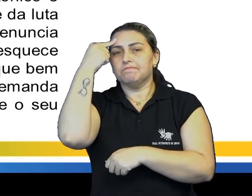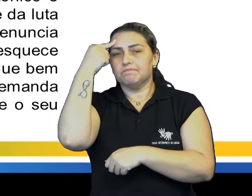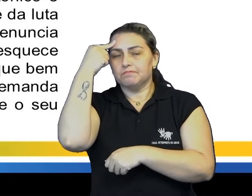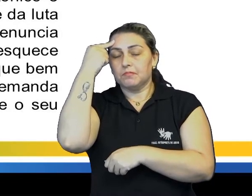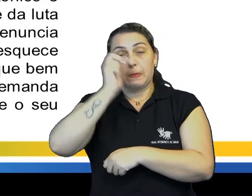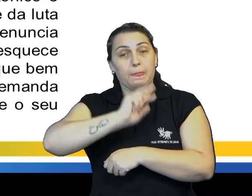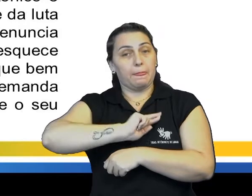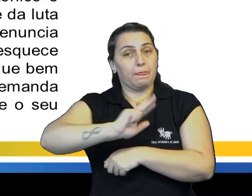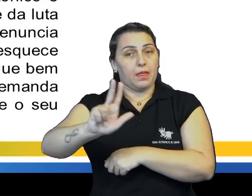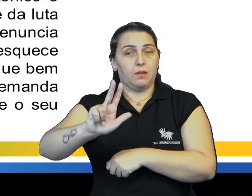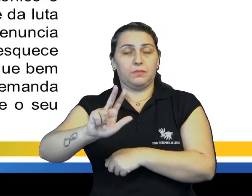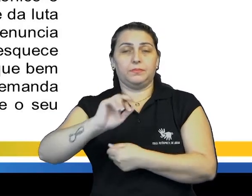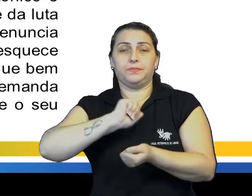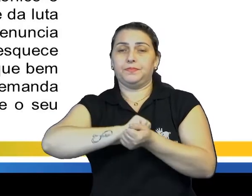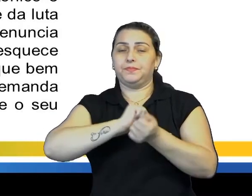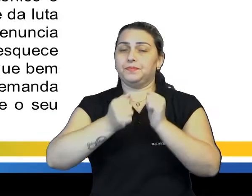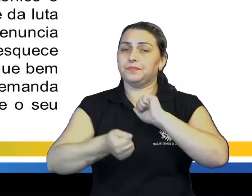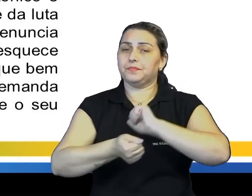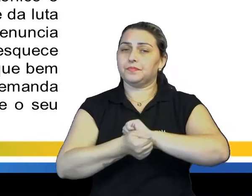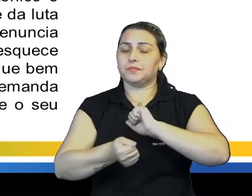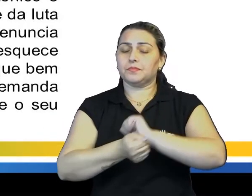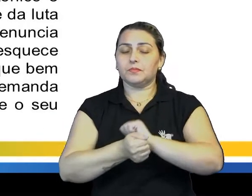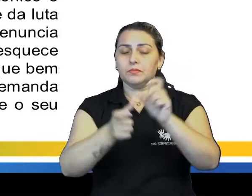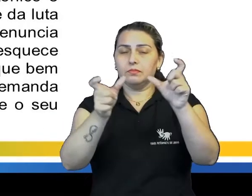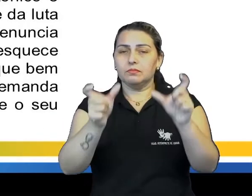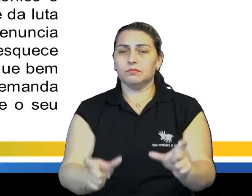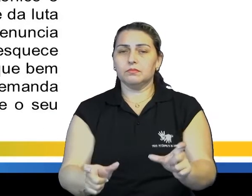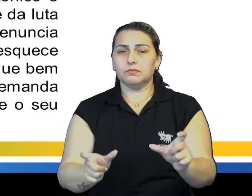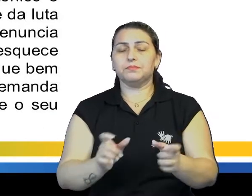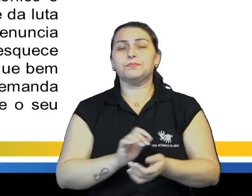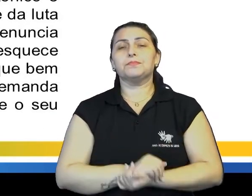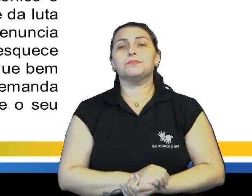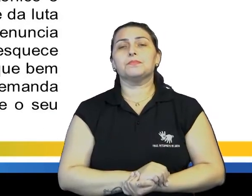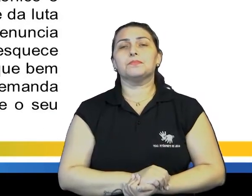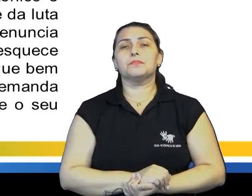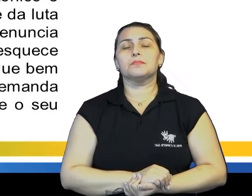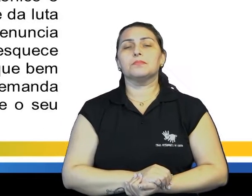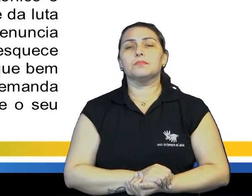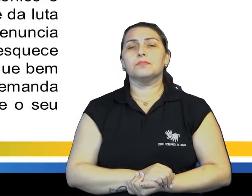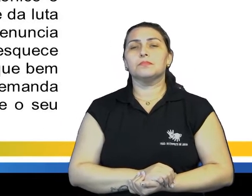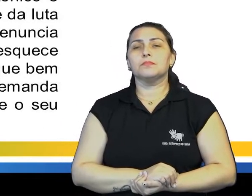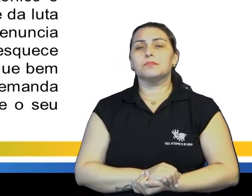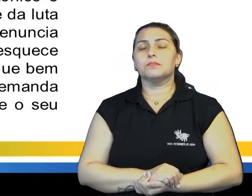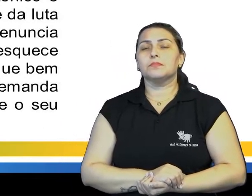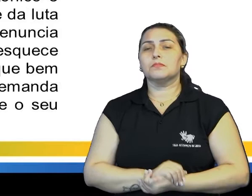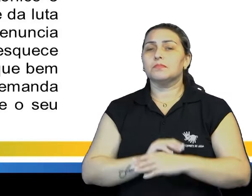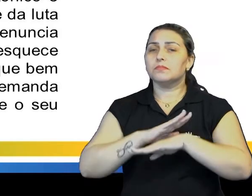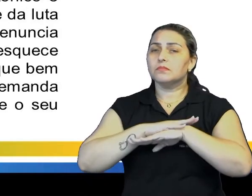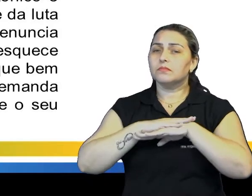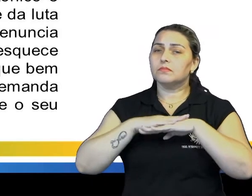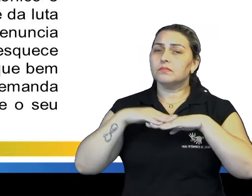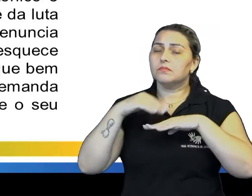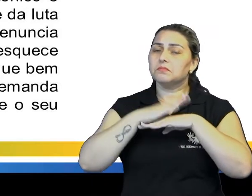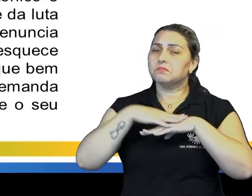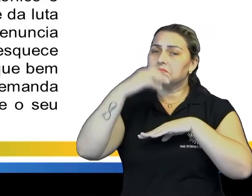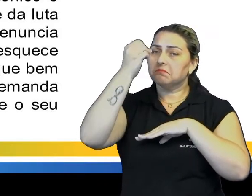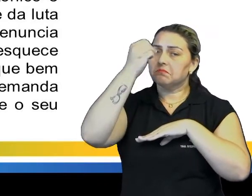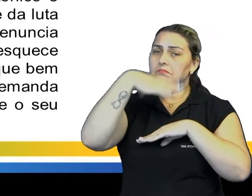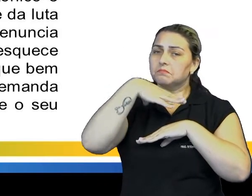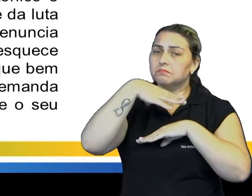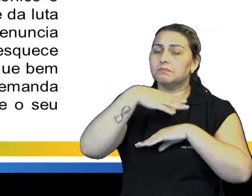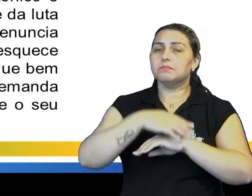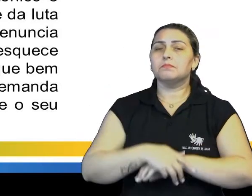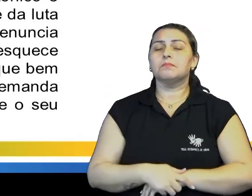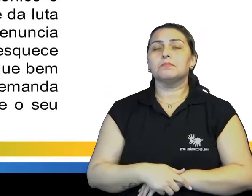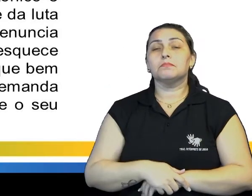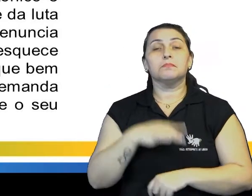é associado a ser um ser servil, doméstico, manso, ele é um ser bruto.